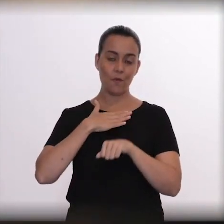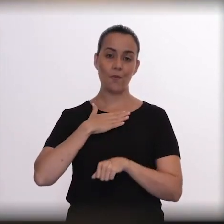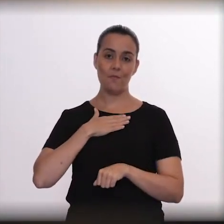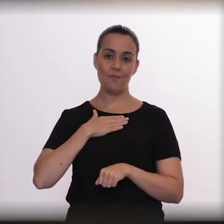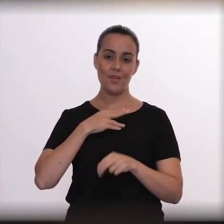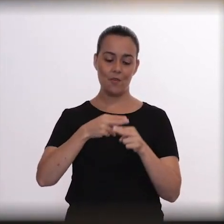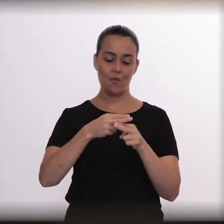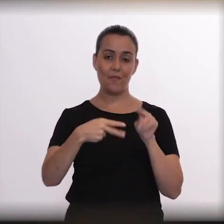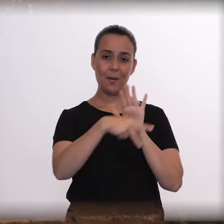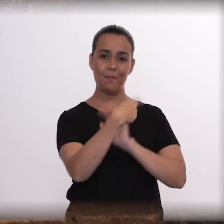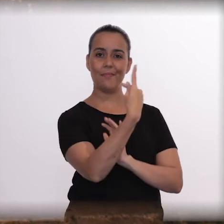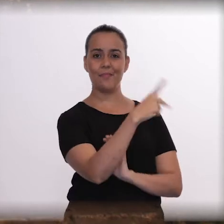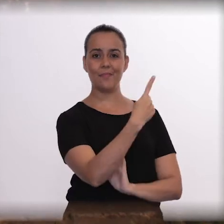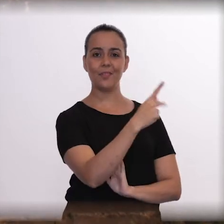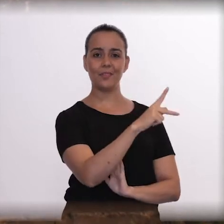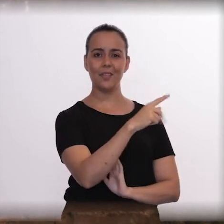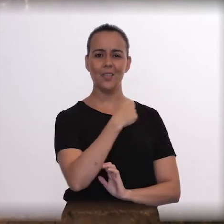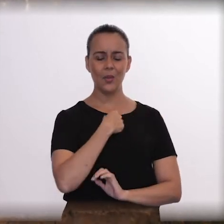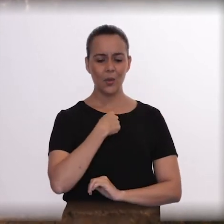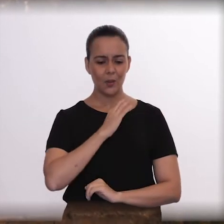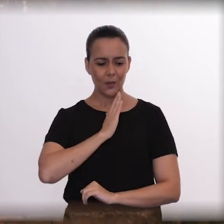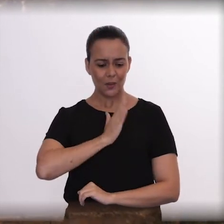foi algo assim que me marcou, porque